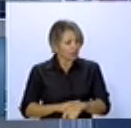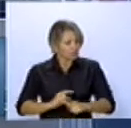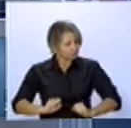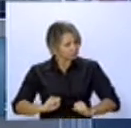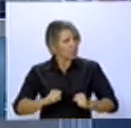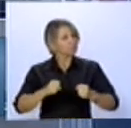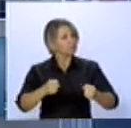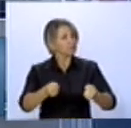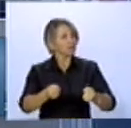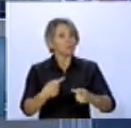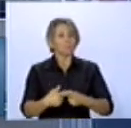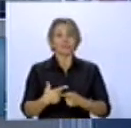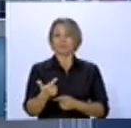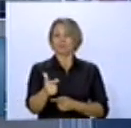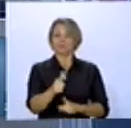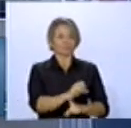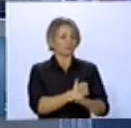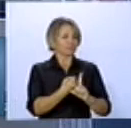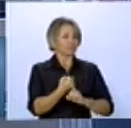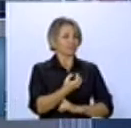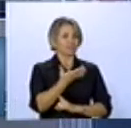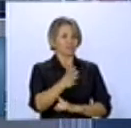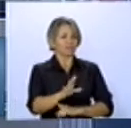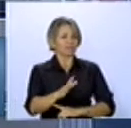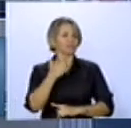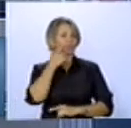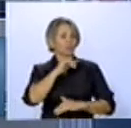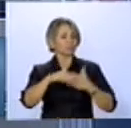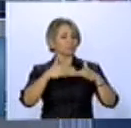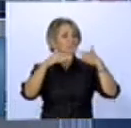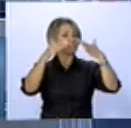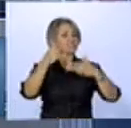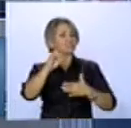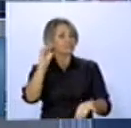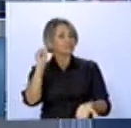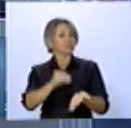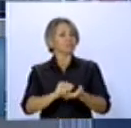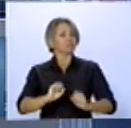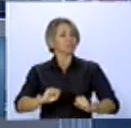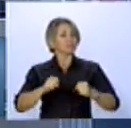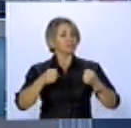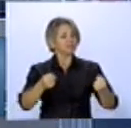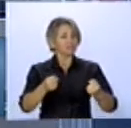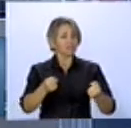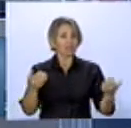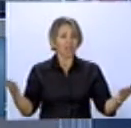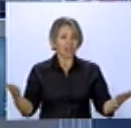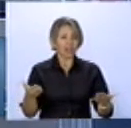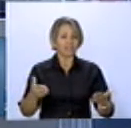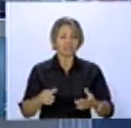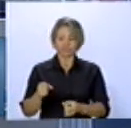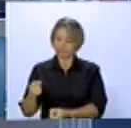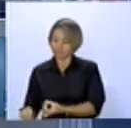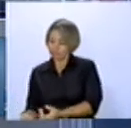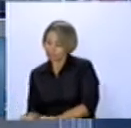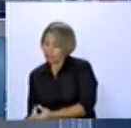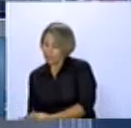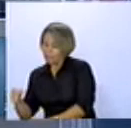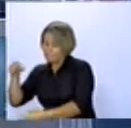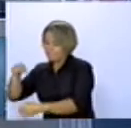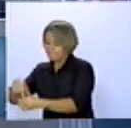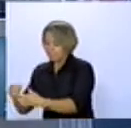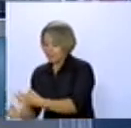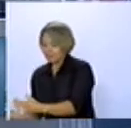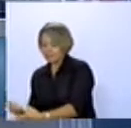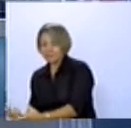pois nenhuma sociedade evolui sem ousadia é hora de carpir plantar e regar um dia